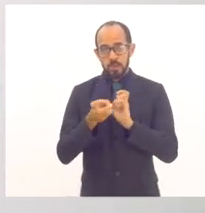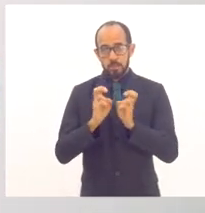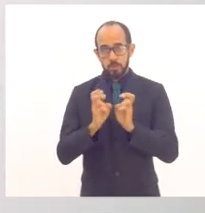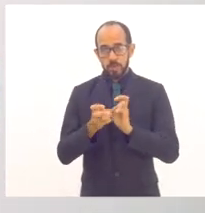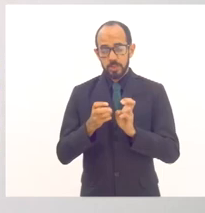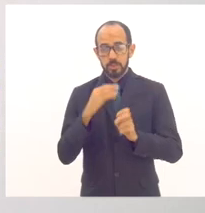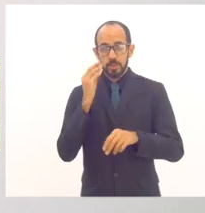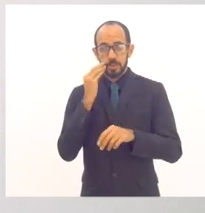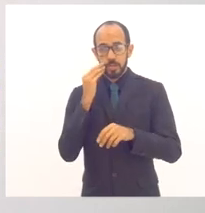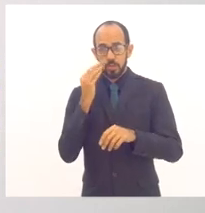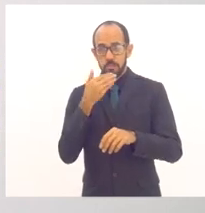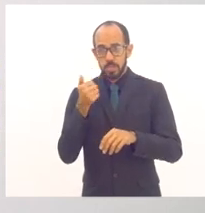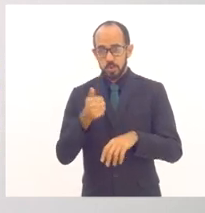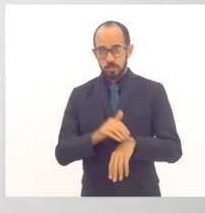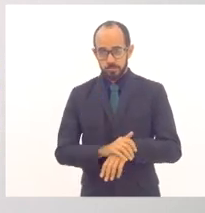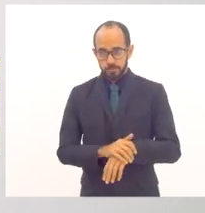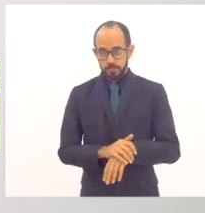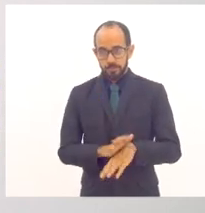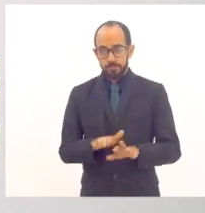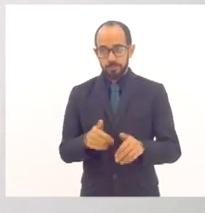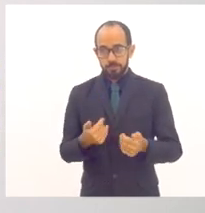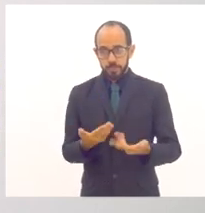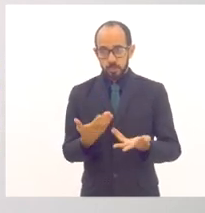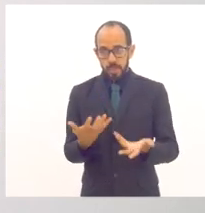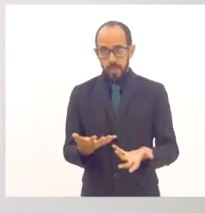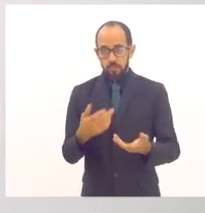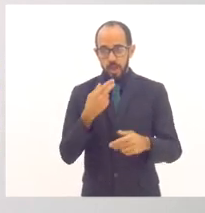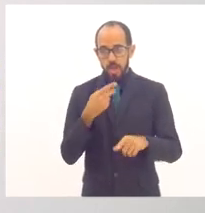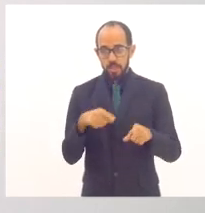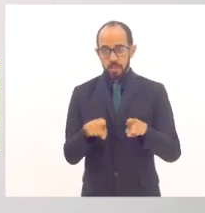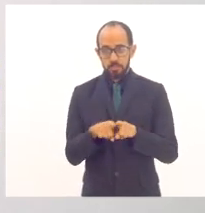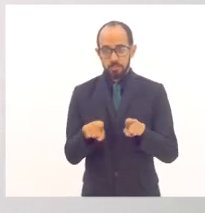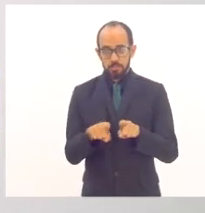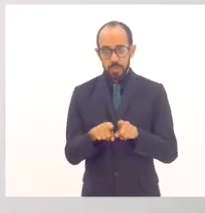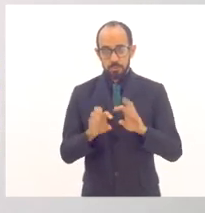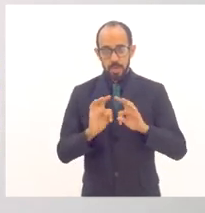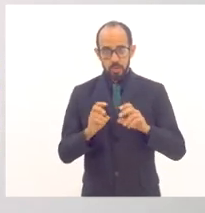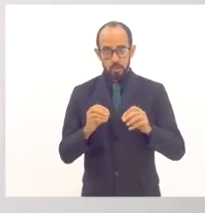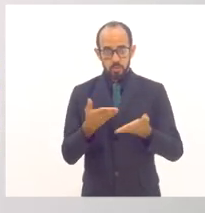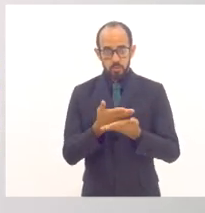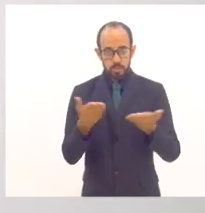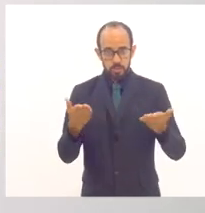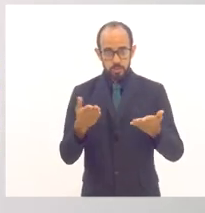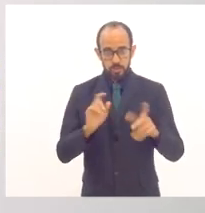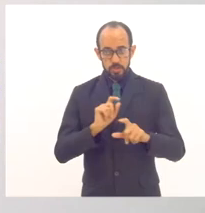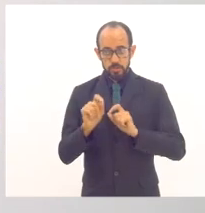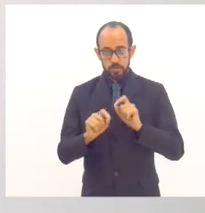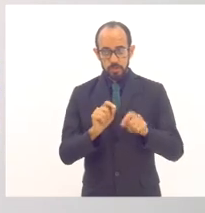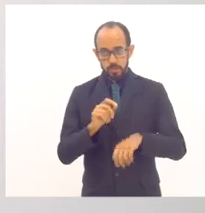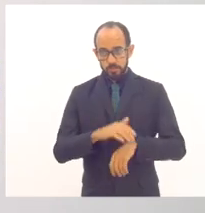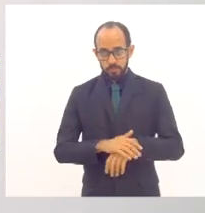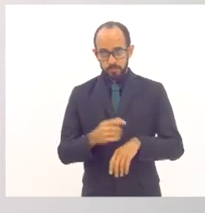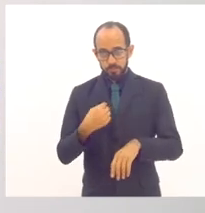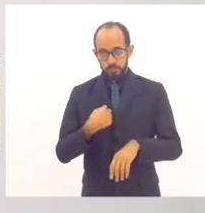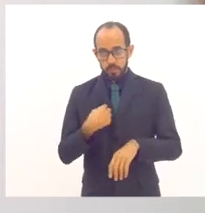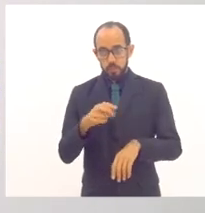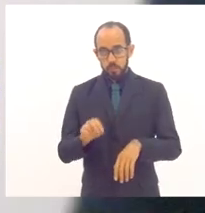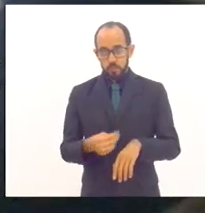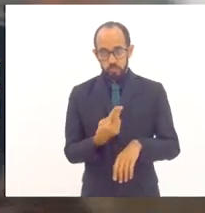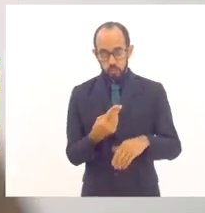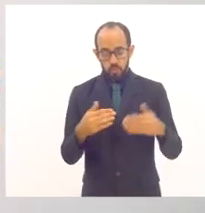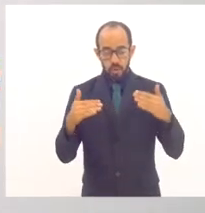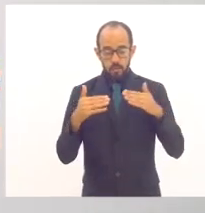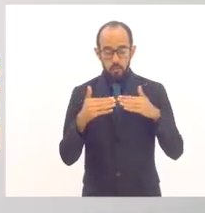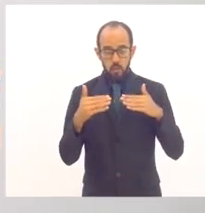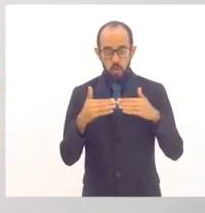melhor. E quero dizer a todos que eu sou